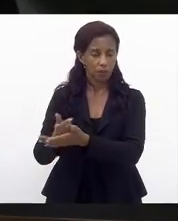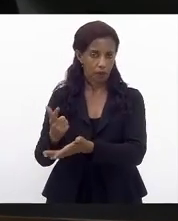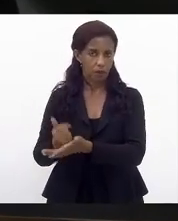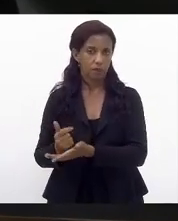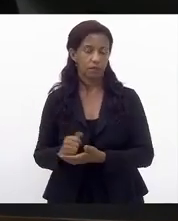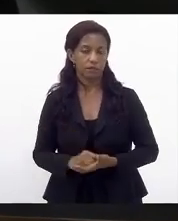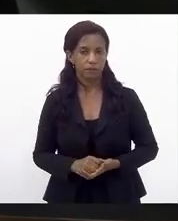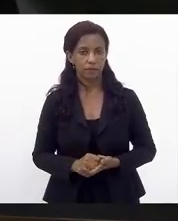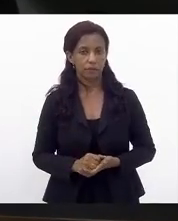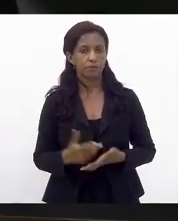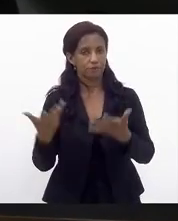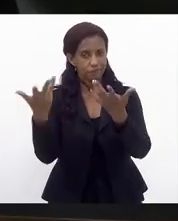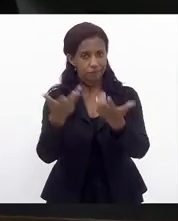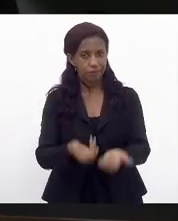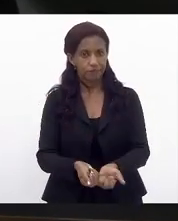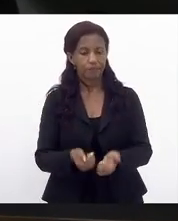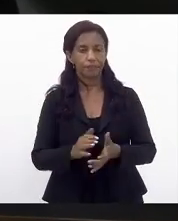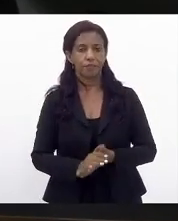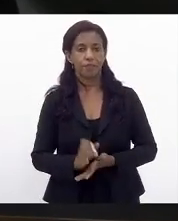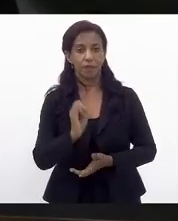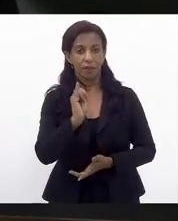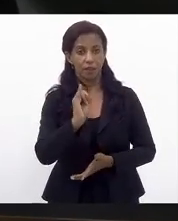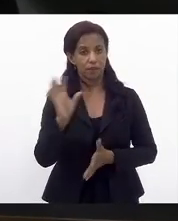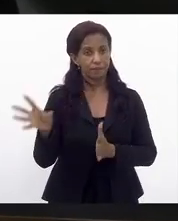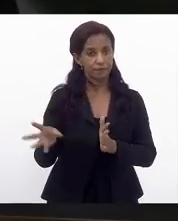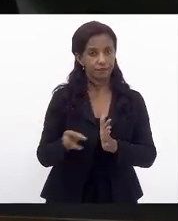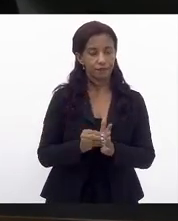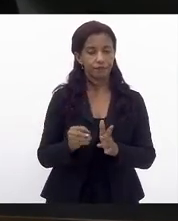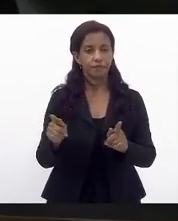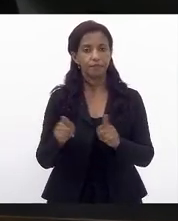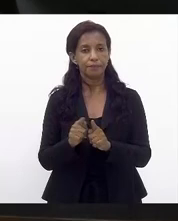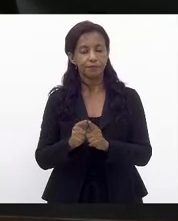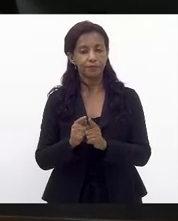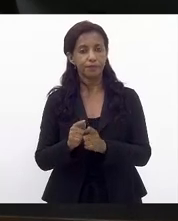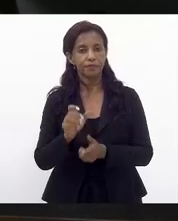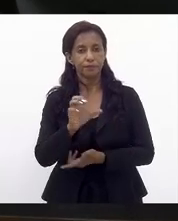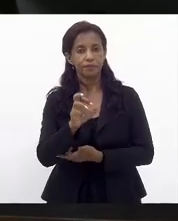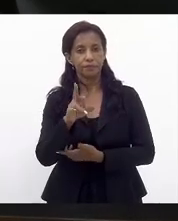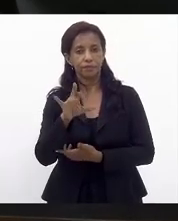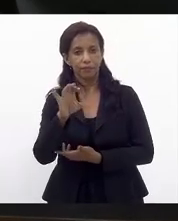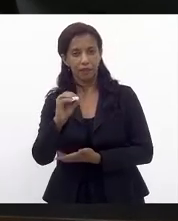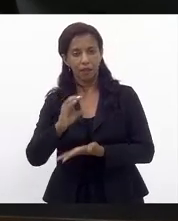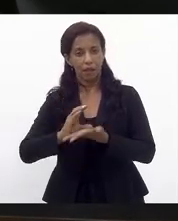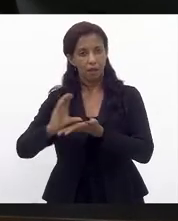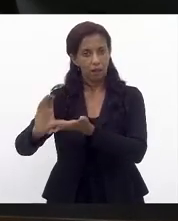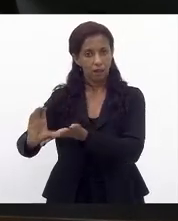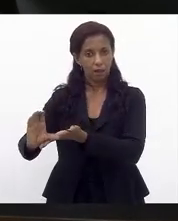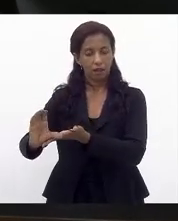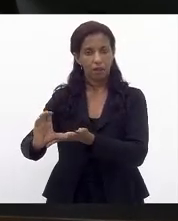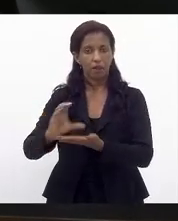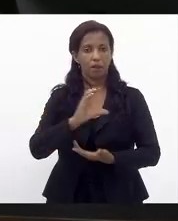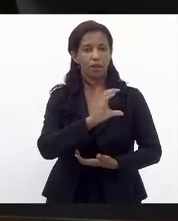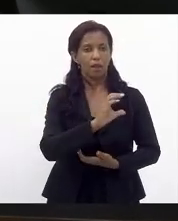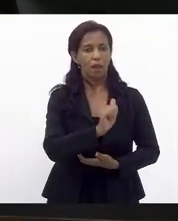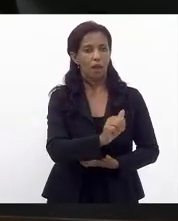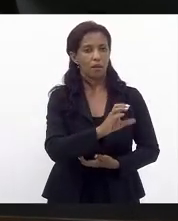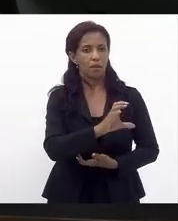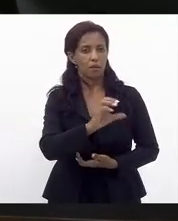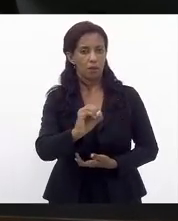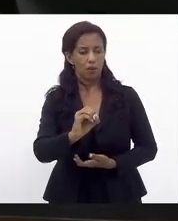dívida ativa foi consensuado se alocou também o que aquele crédito oriundo da seus